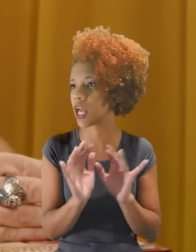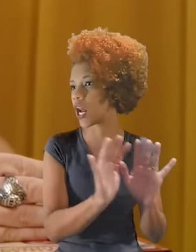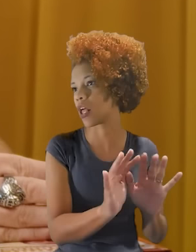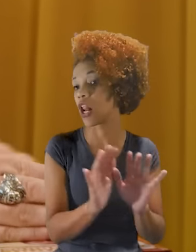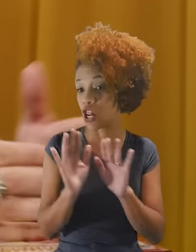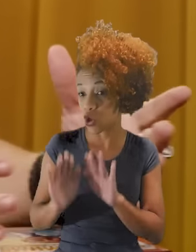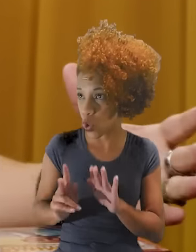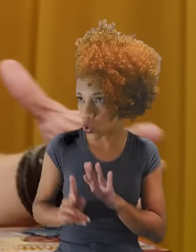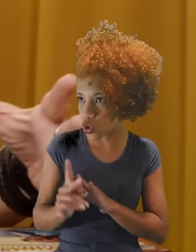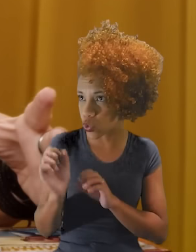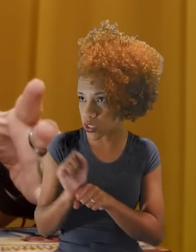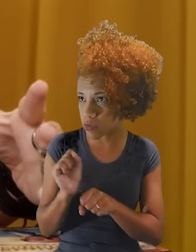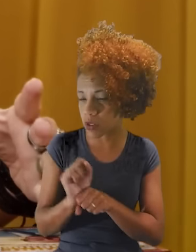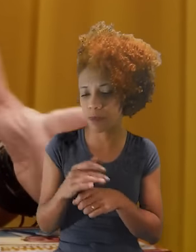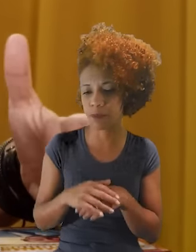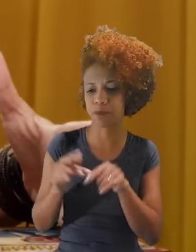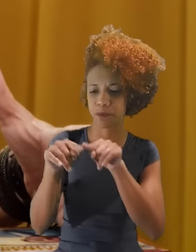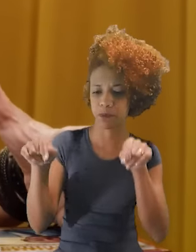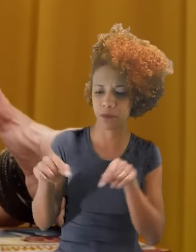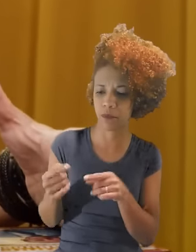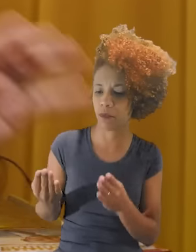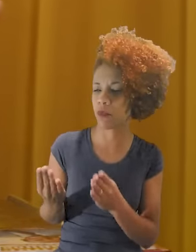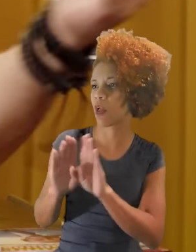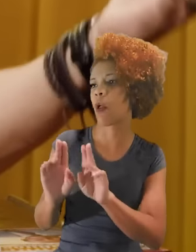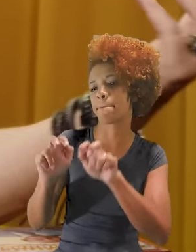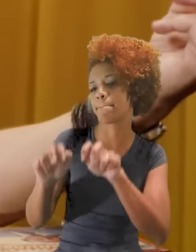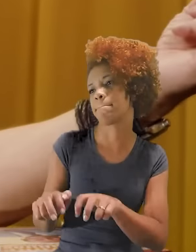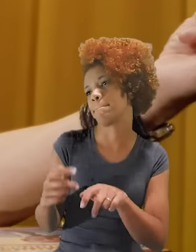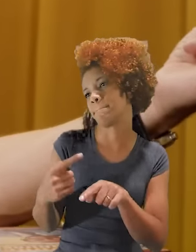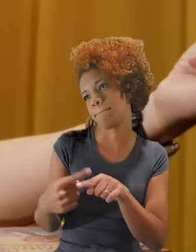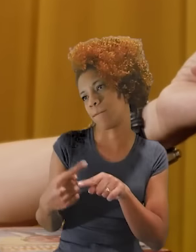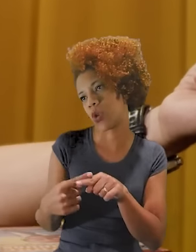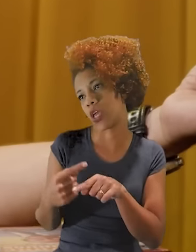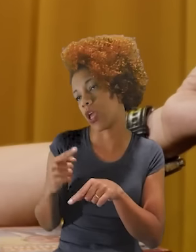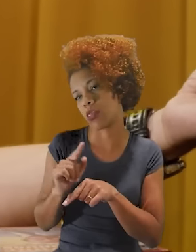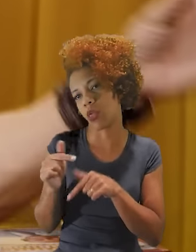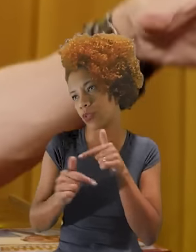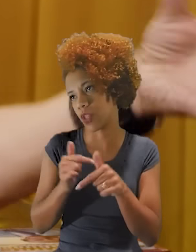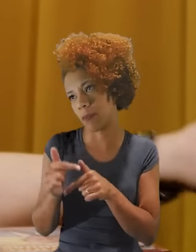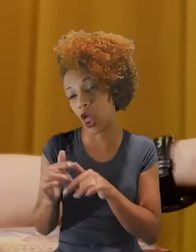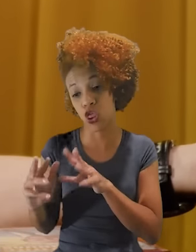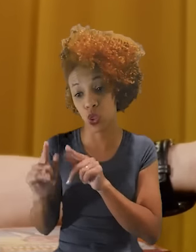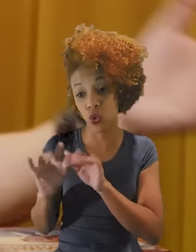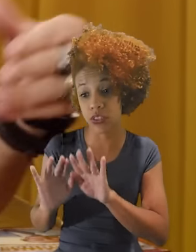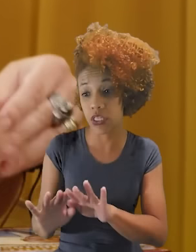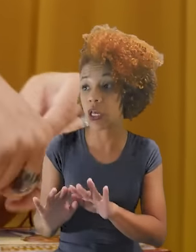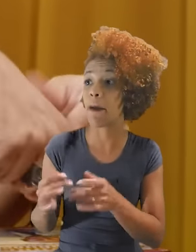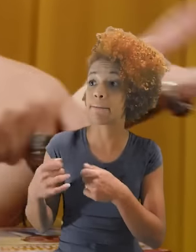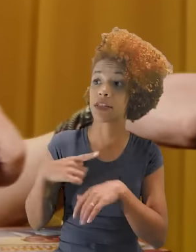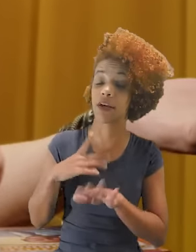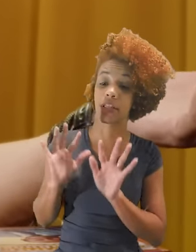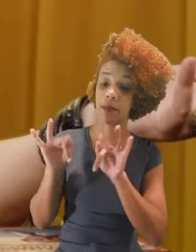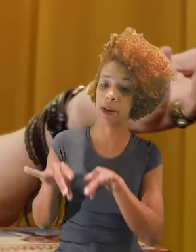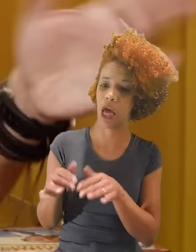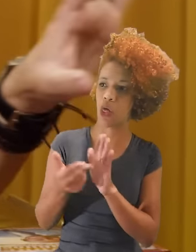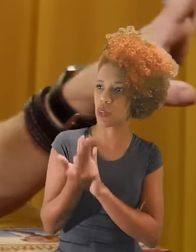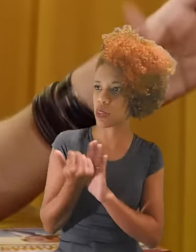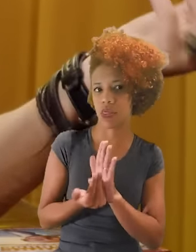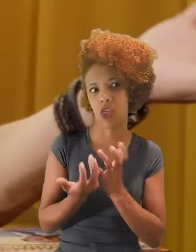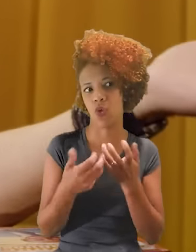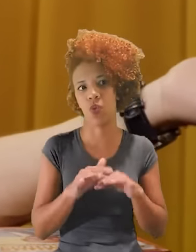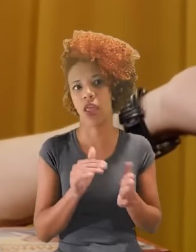Ficou. E aí o Walt Disney se trancou com ele numa sala, porque os caras, apesar de não estar trabalhando mais lá, estavam todos lá ainda, eles tinham que terminar os desenhos, né? E